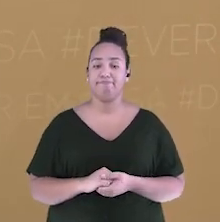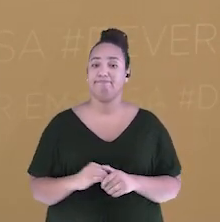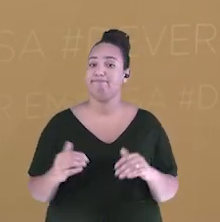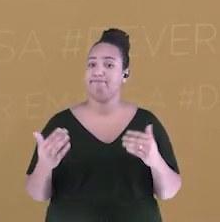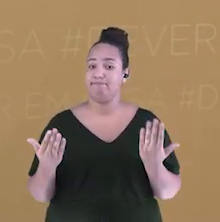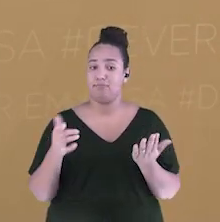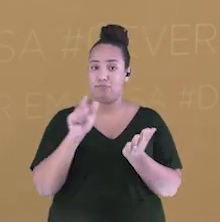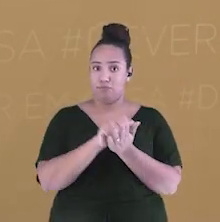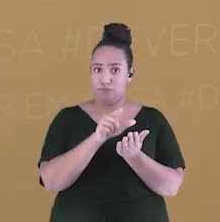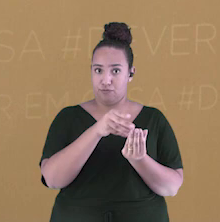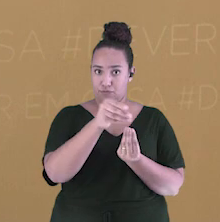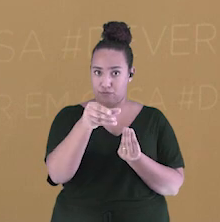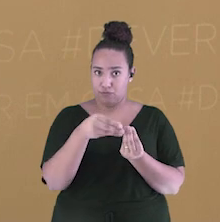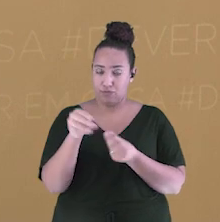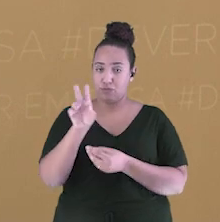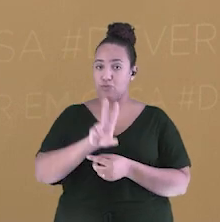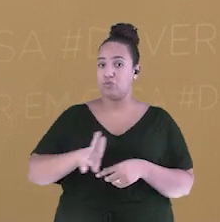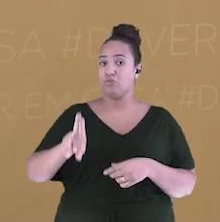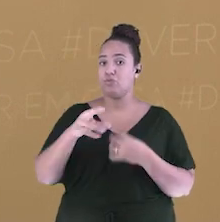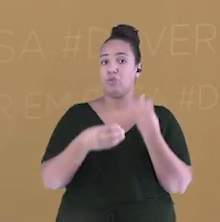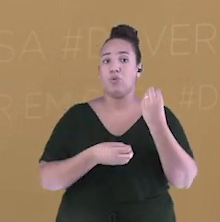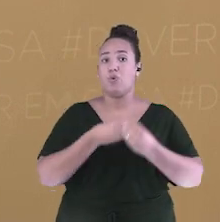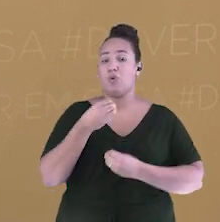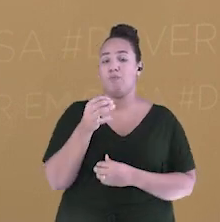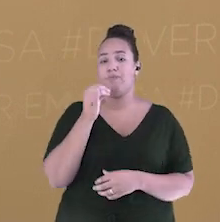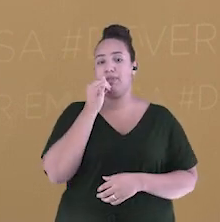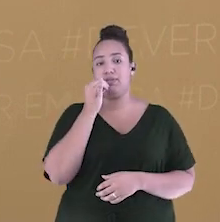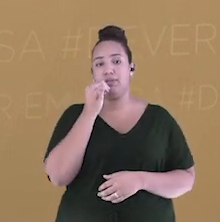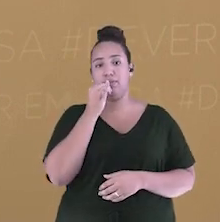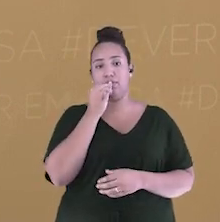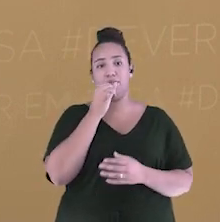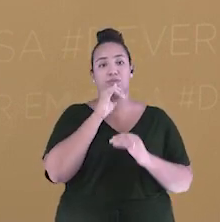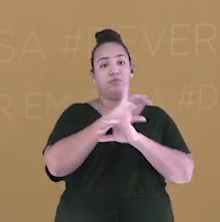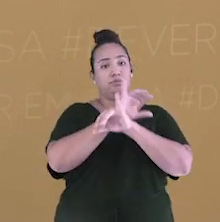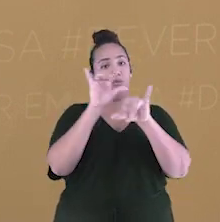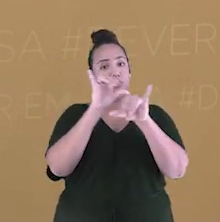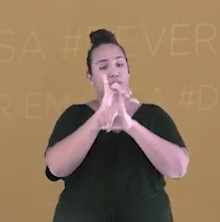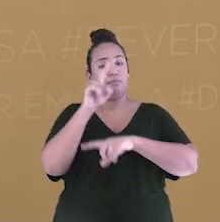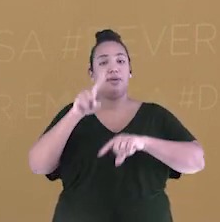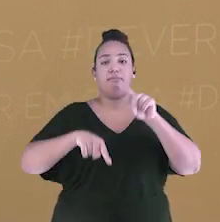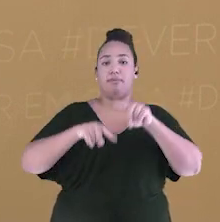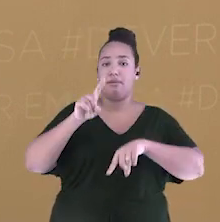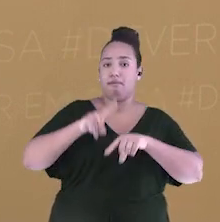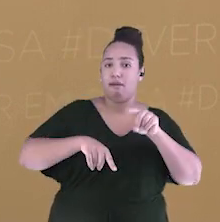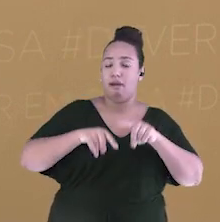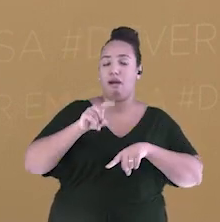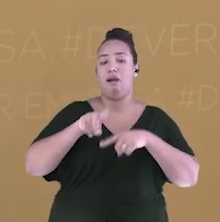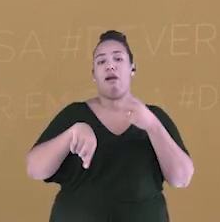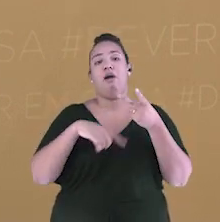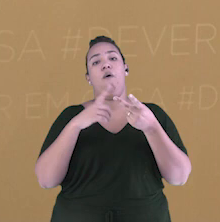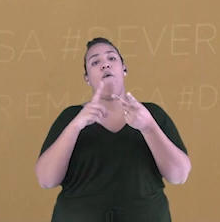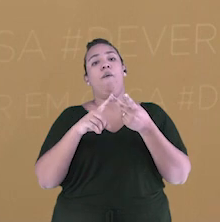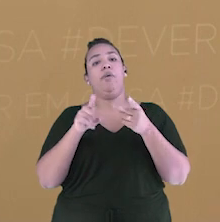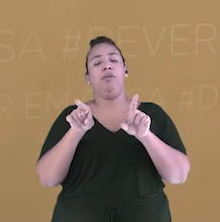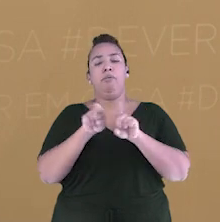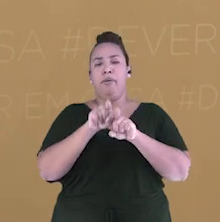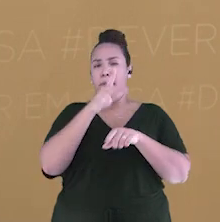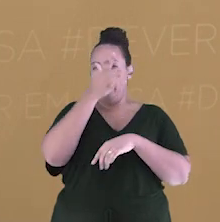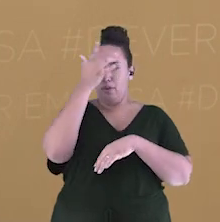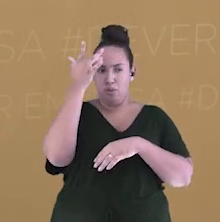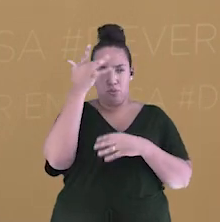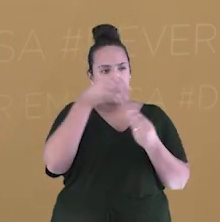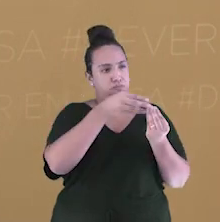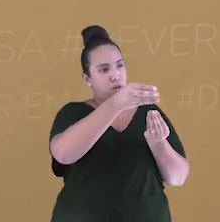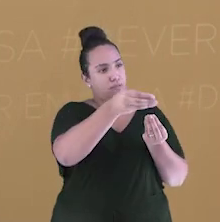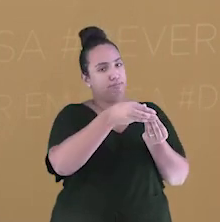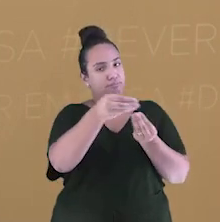Efetivamente, ele começou a ser utilizado principalmente para fazer publicidade a produtos e serviços com pessoas a